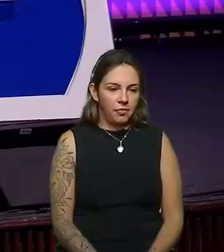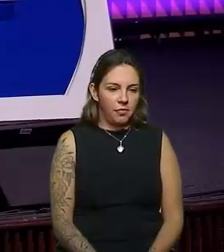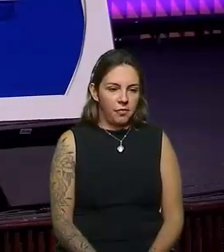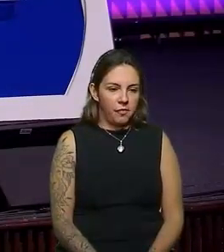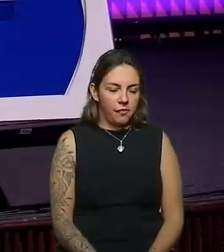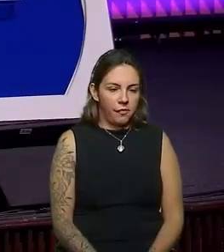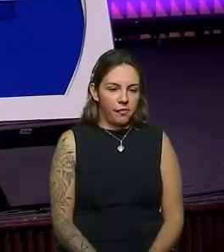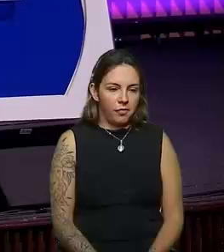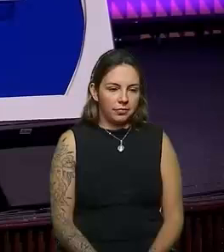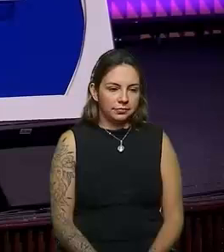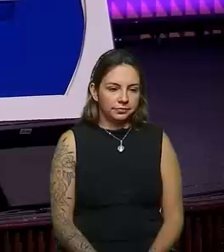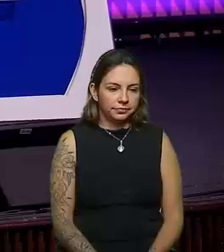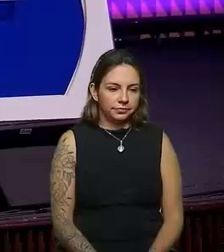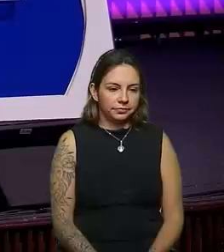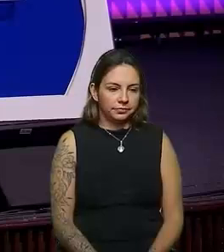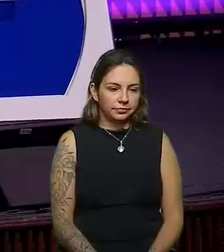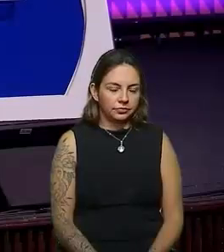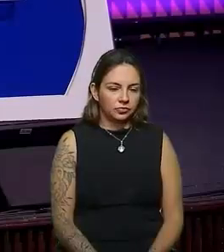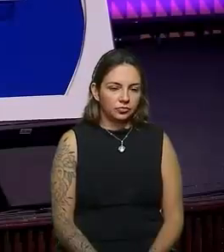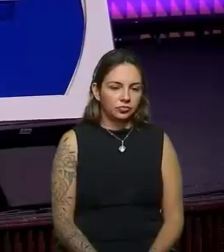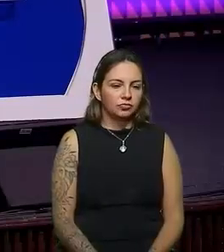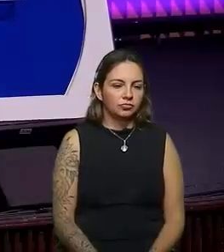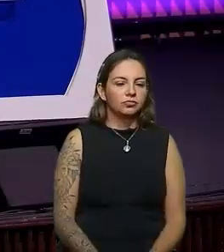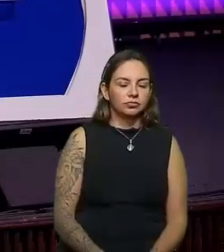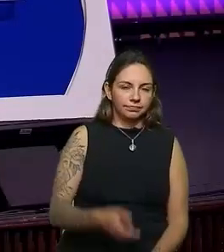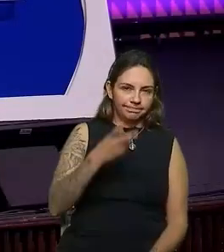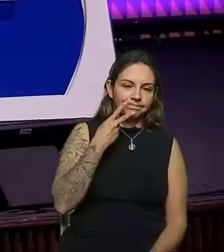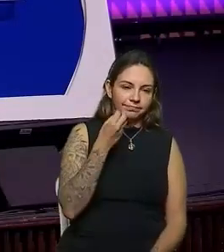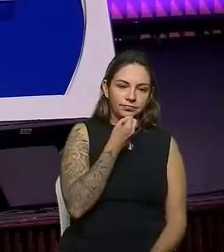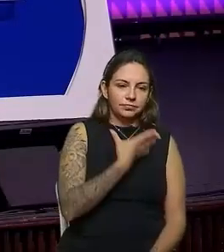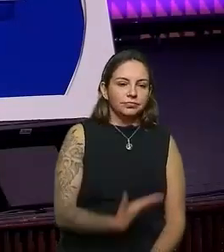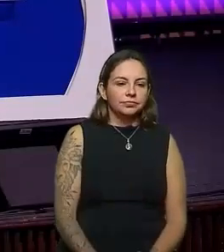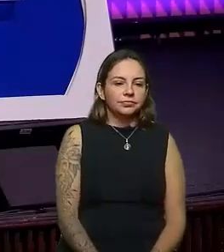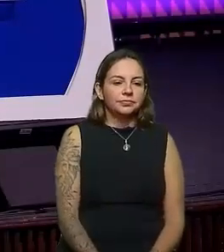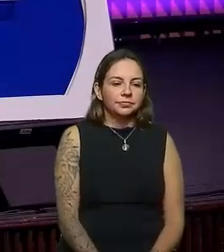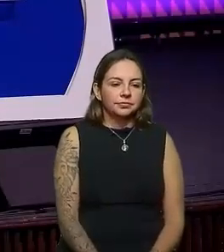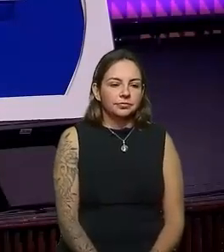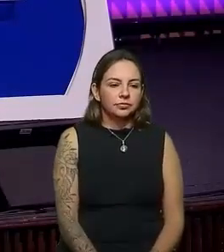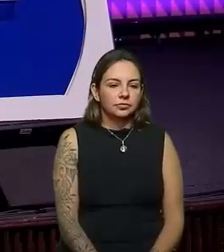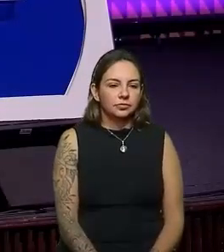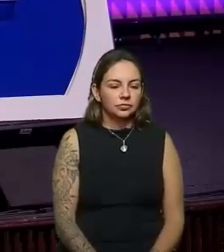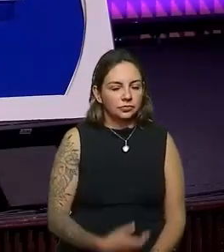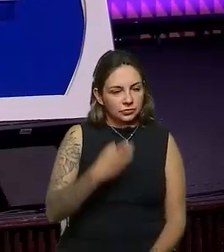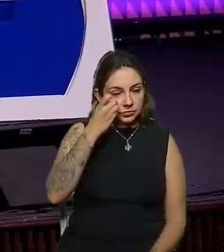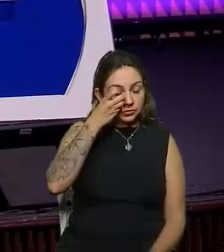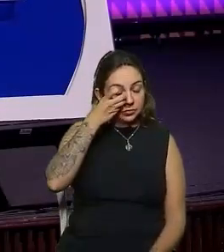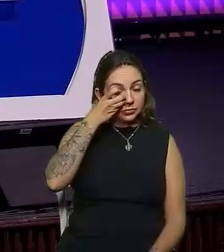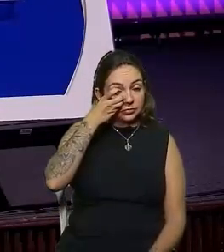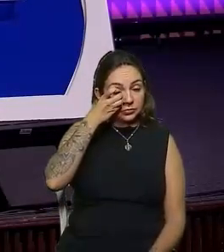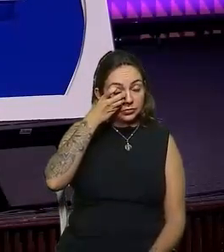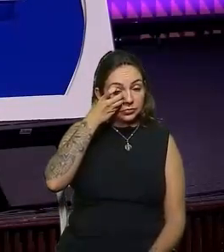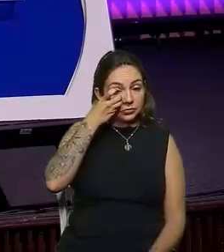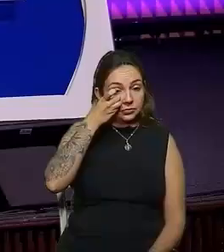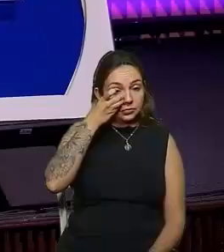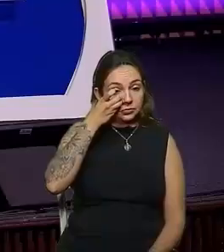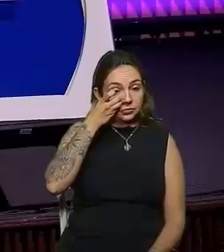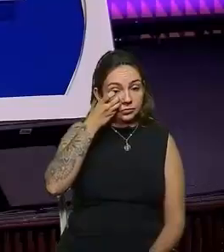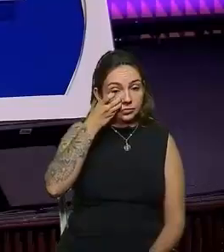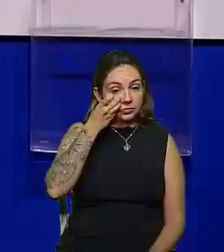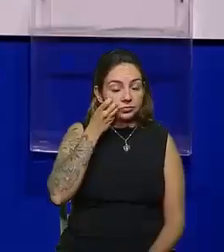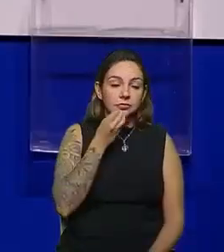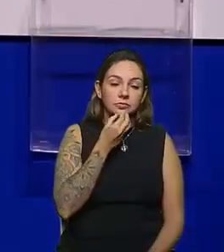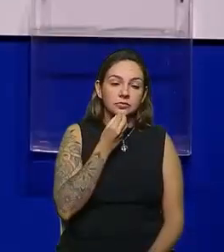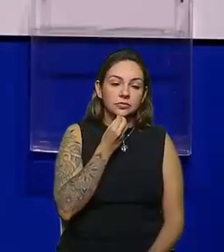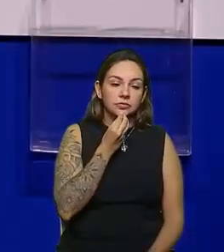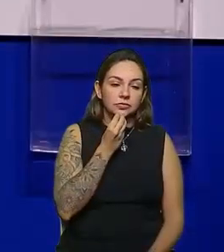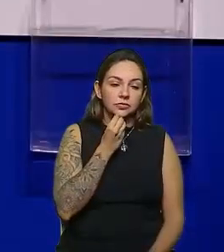gente mereceu viver, né? É uma dádiva a vida. Eu queria comentar uma coisa, que